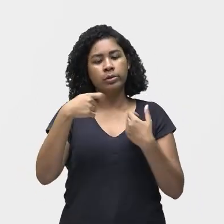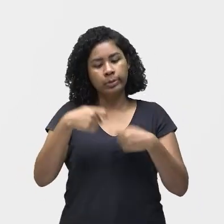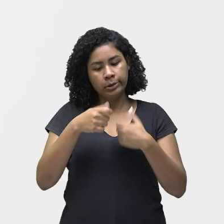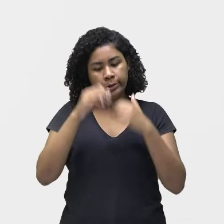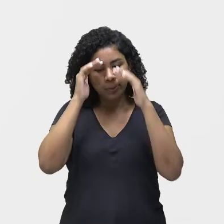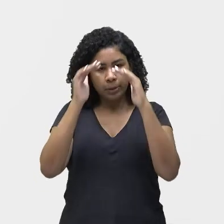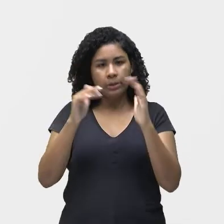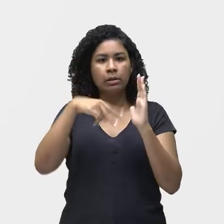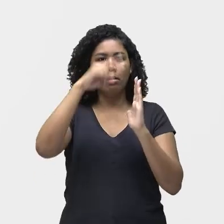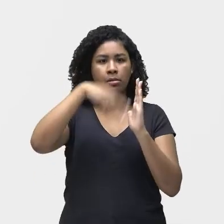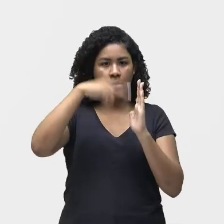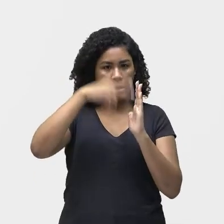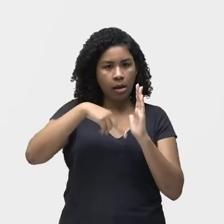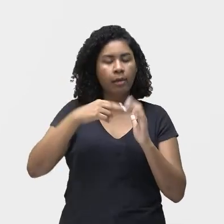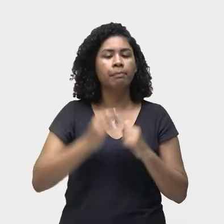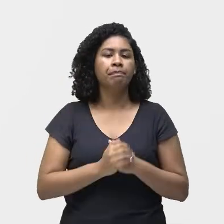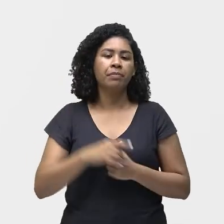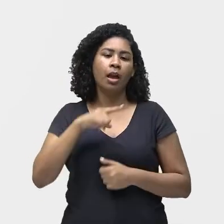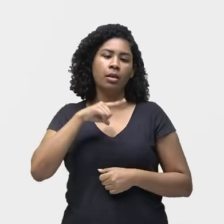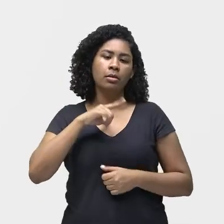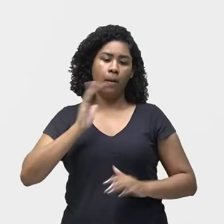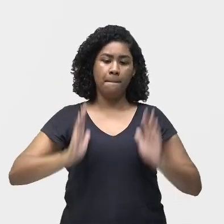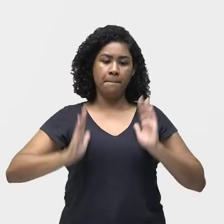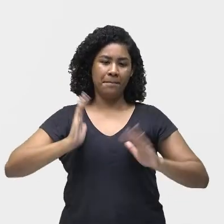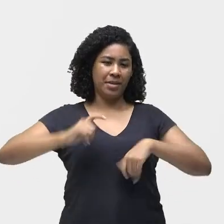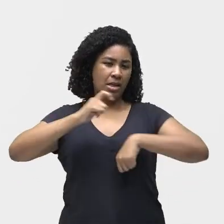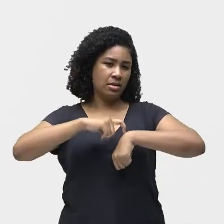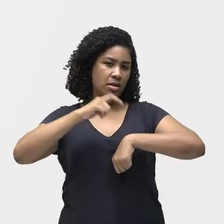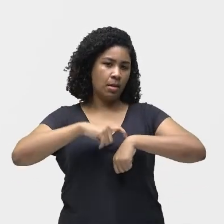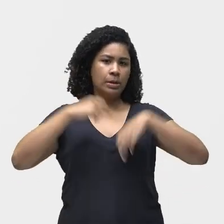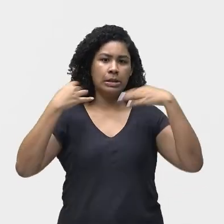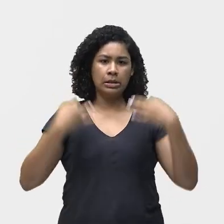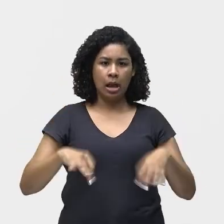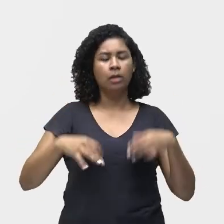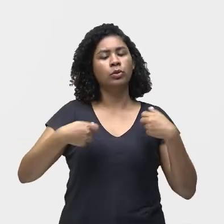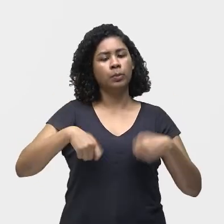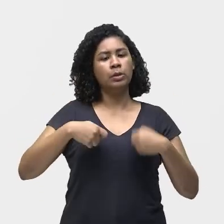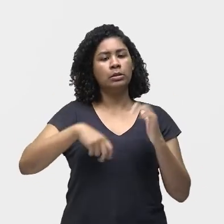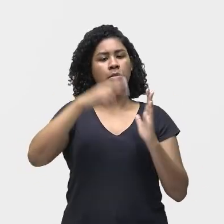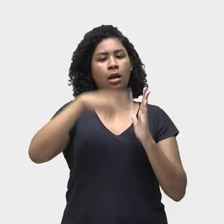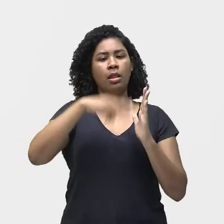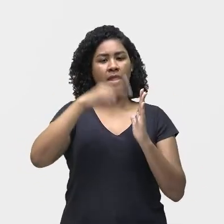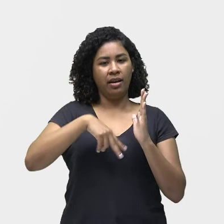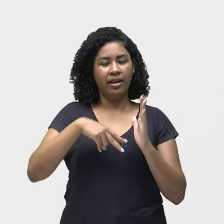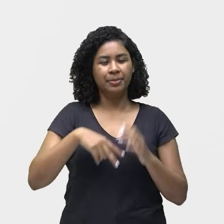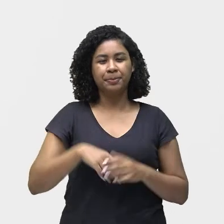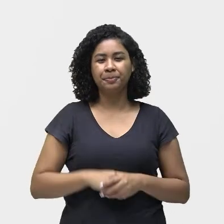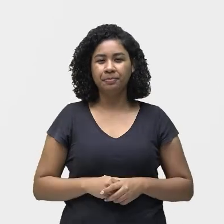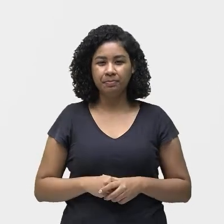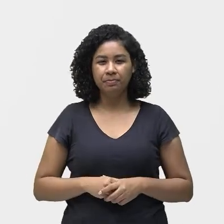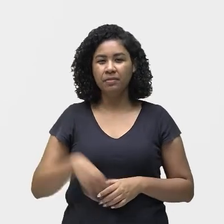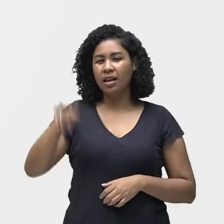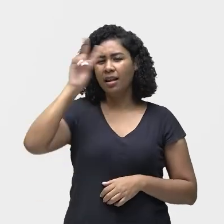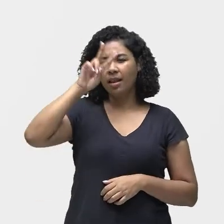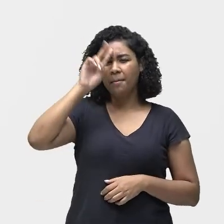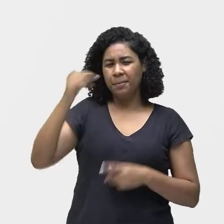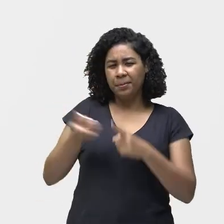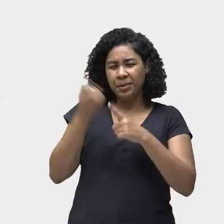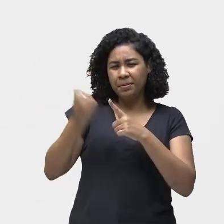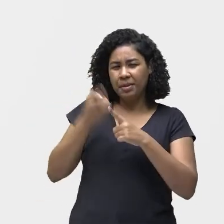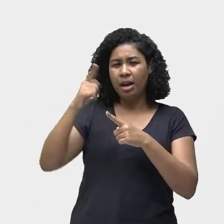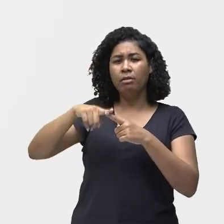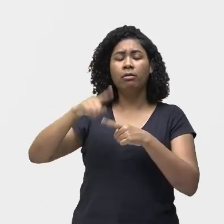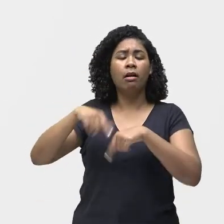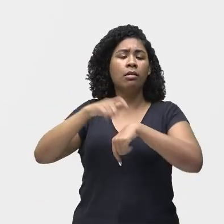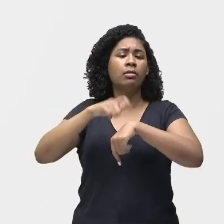ler. Tem um período de tempo aí para você ler, já que o Extensive Reading, você vai ler no seu